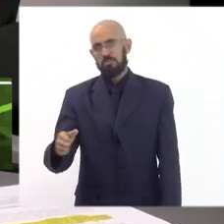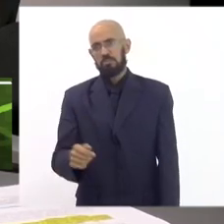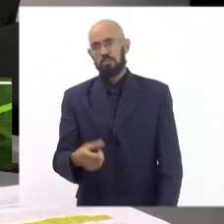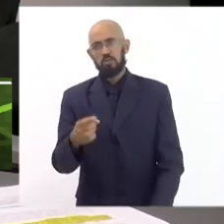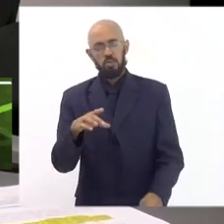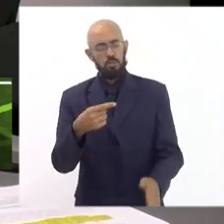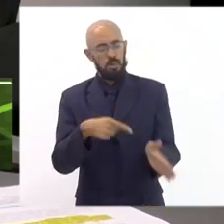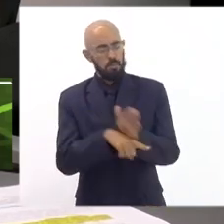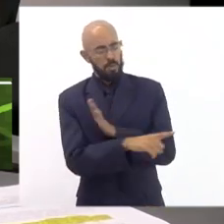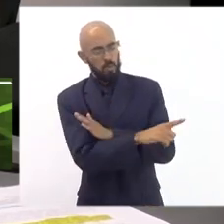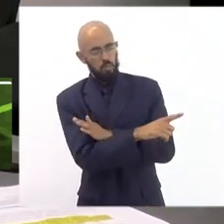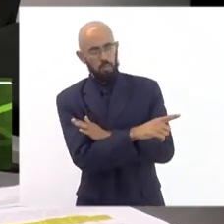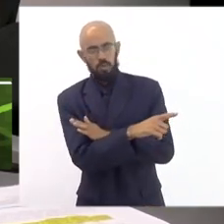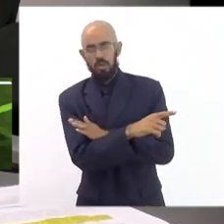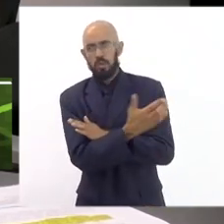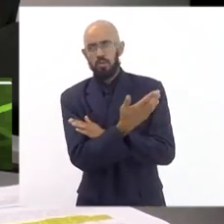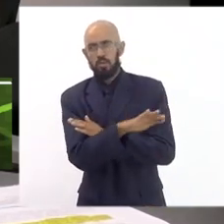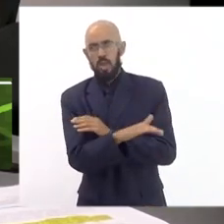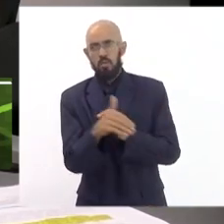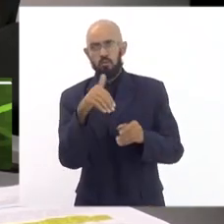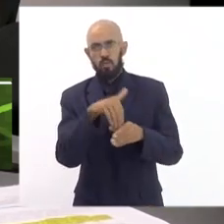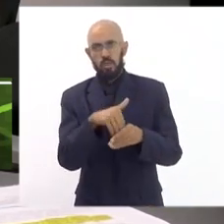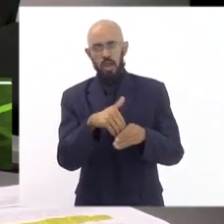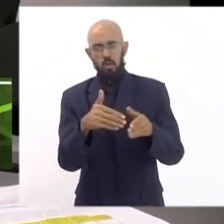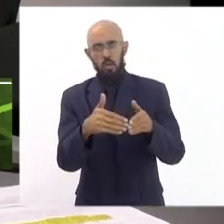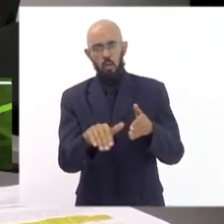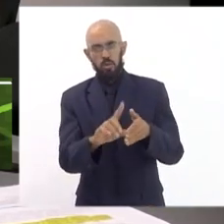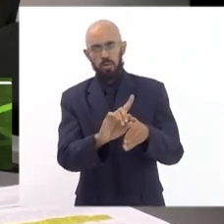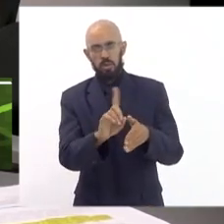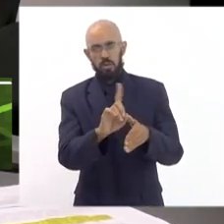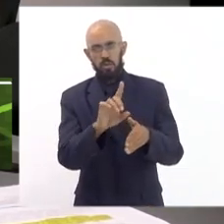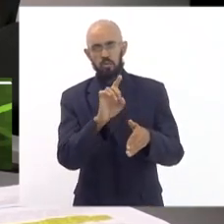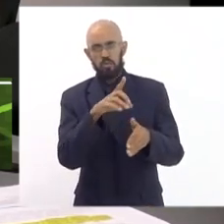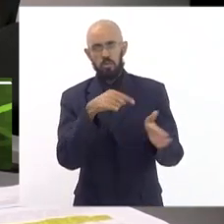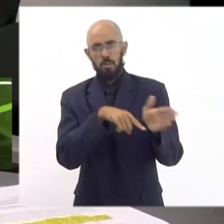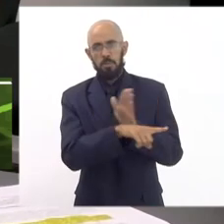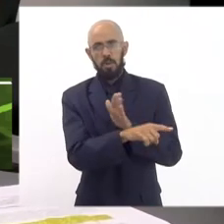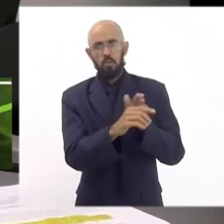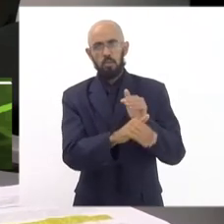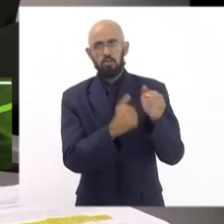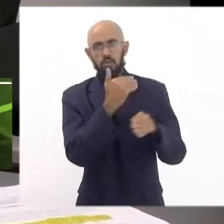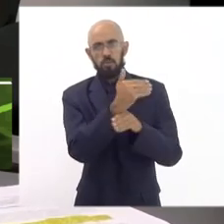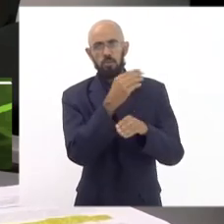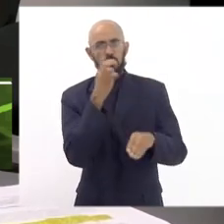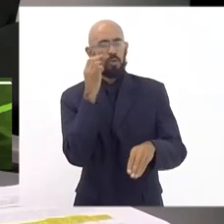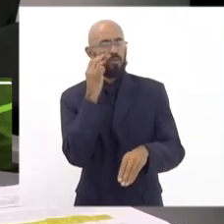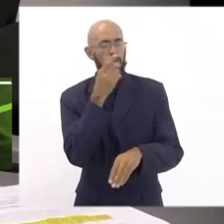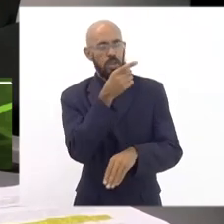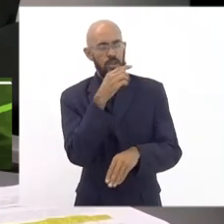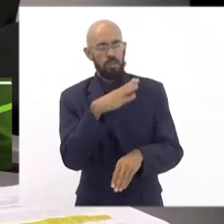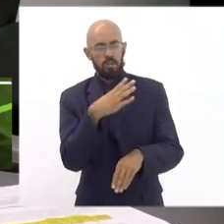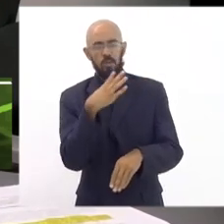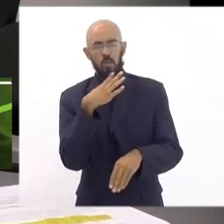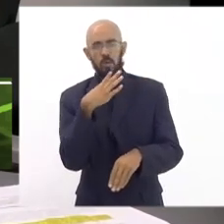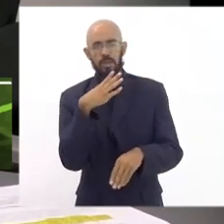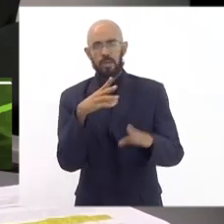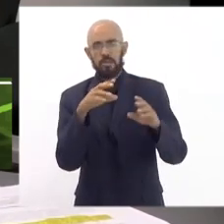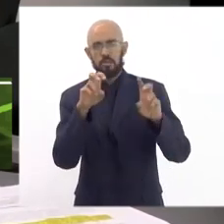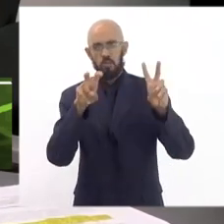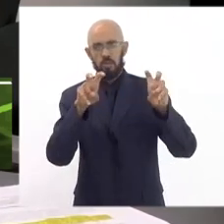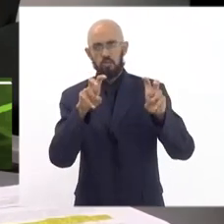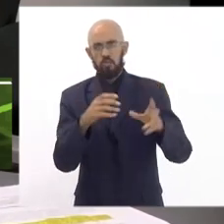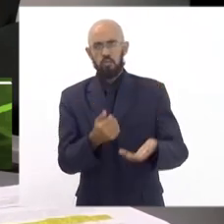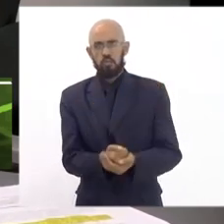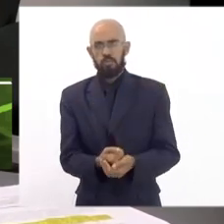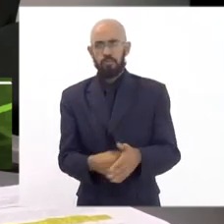indagação que faço, não vou chegar a formular um voto divergente, tá? Mas é uma indagação que faço, sobretudo ao Valdec, que conhece bem a matéria. É o seguinte, a